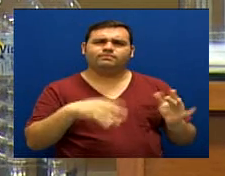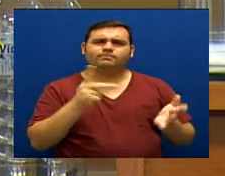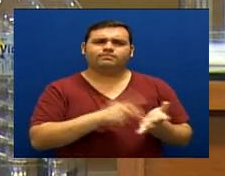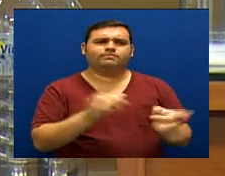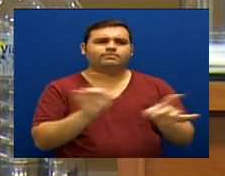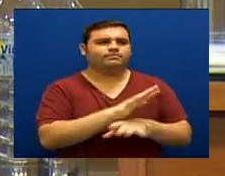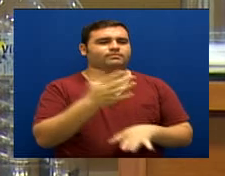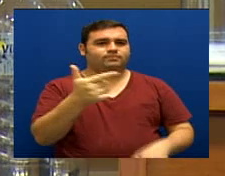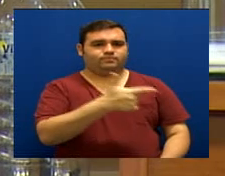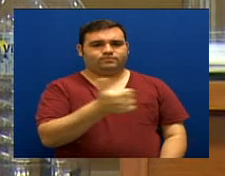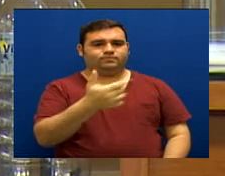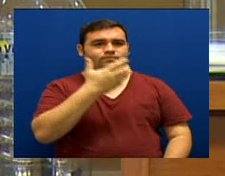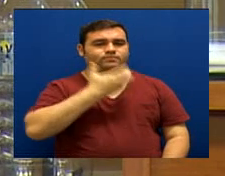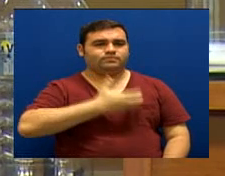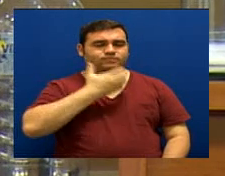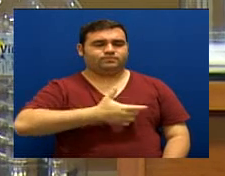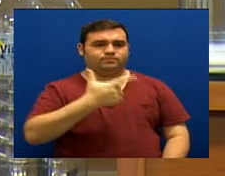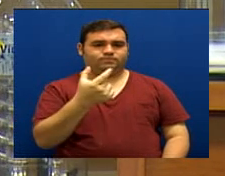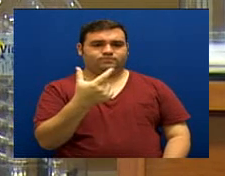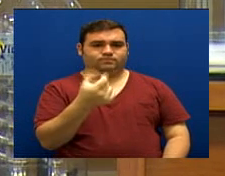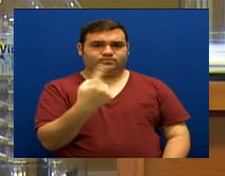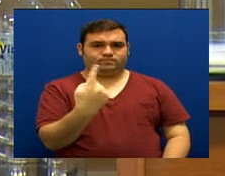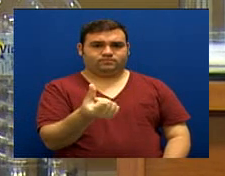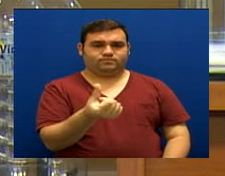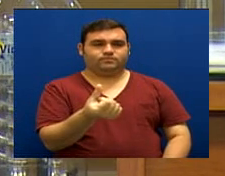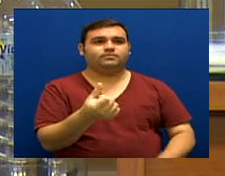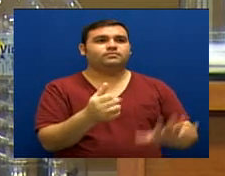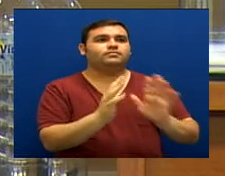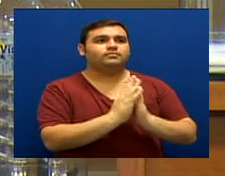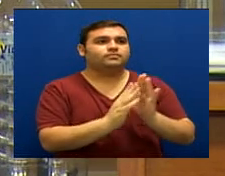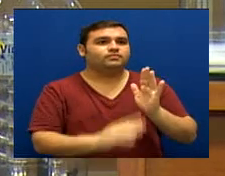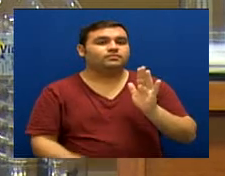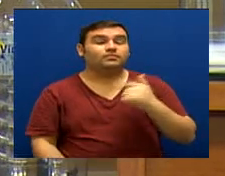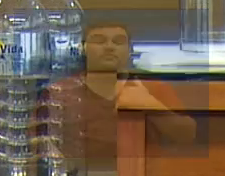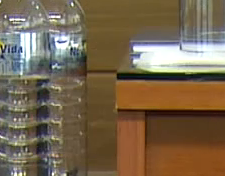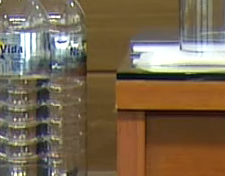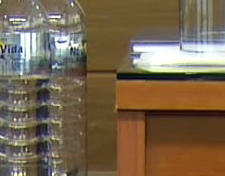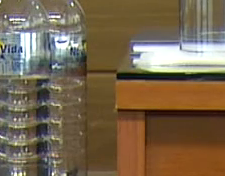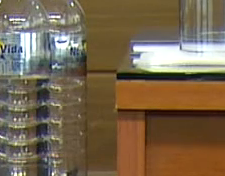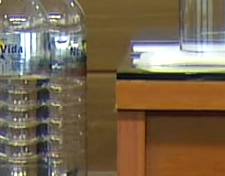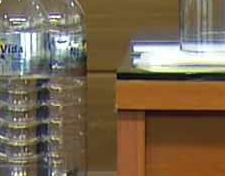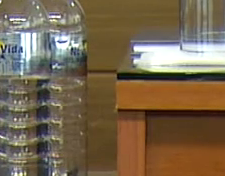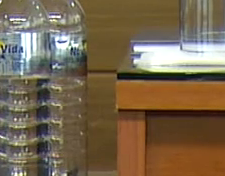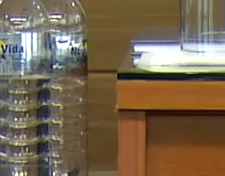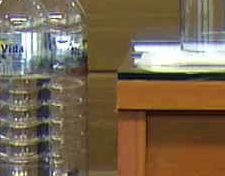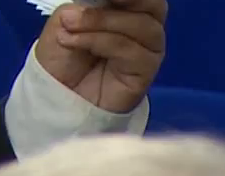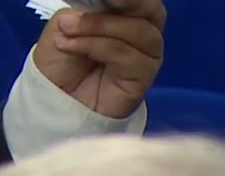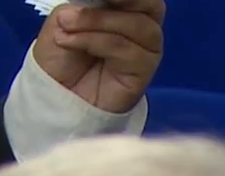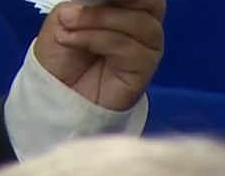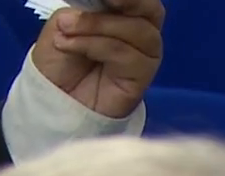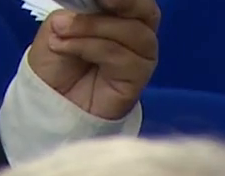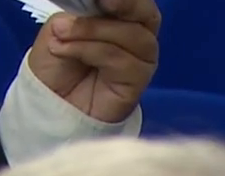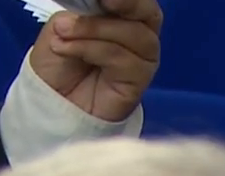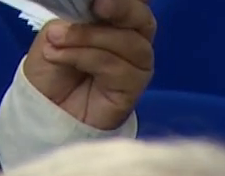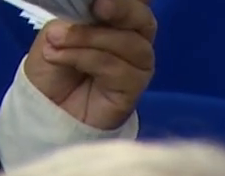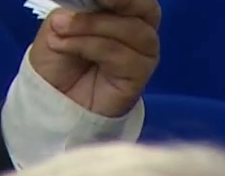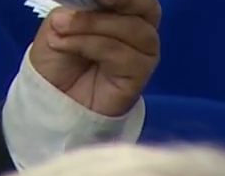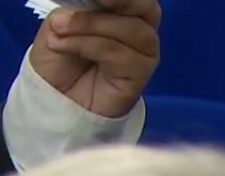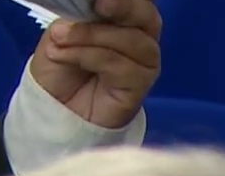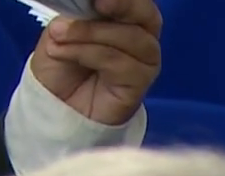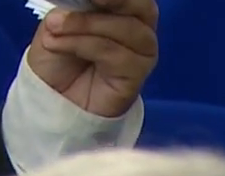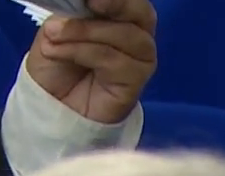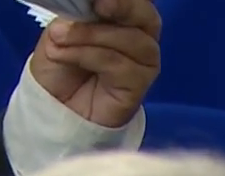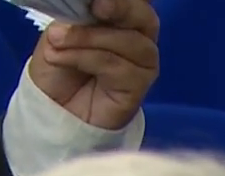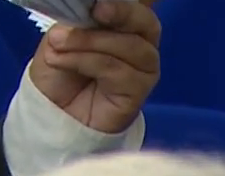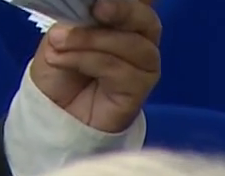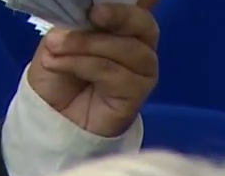terminou em 2011 de 12 km 16 sabe o por favor eu pedi que o senhor me respondesse isso uma coisa e